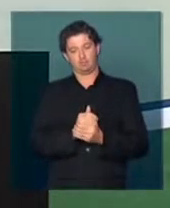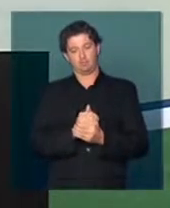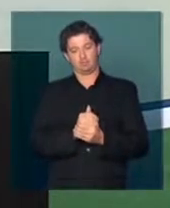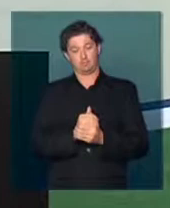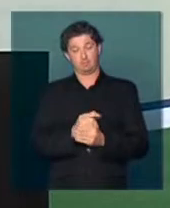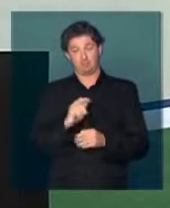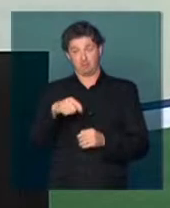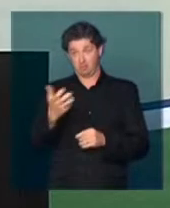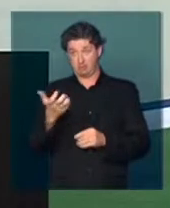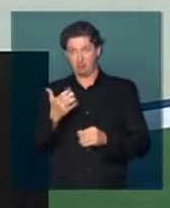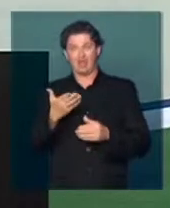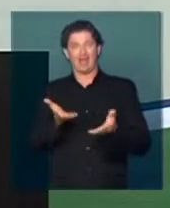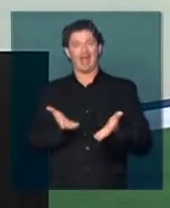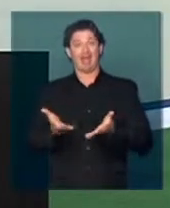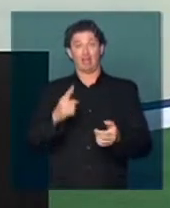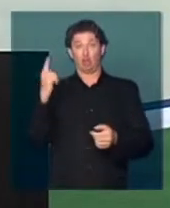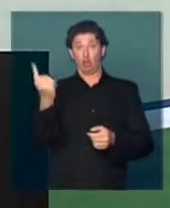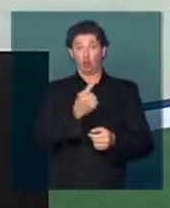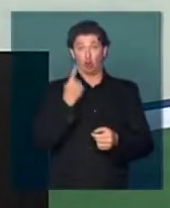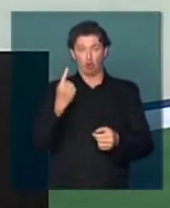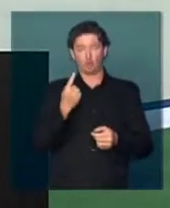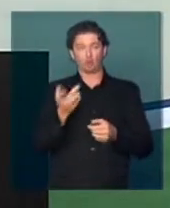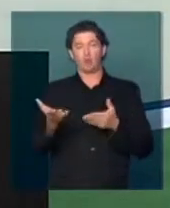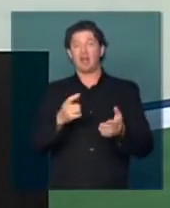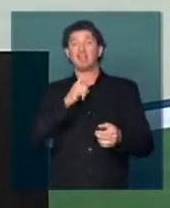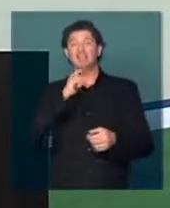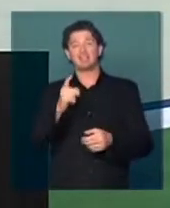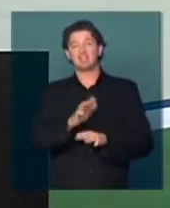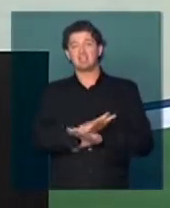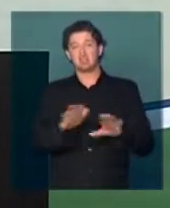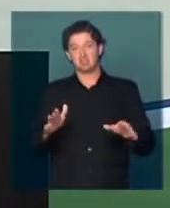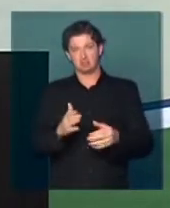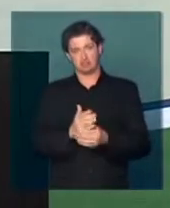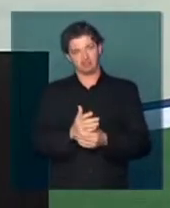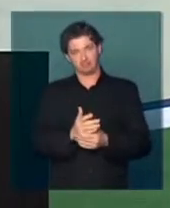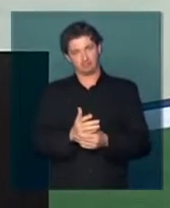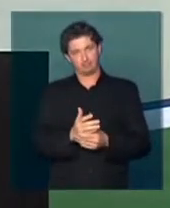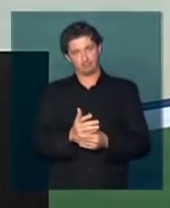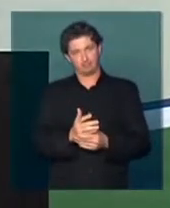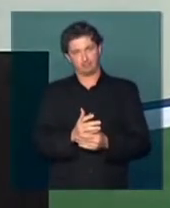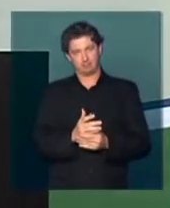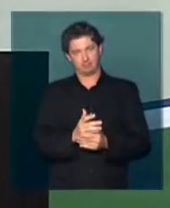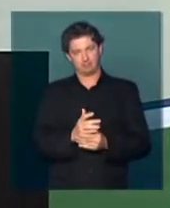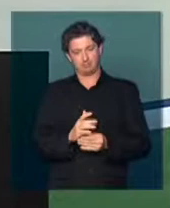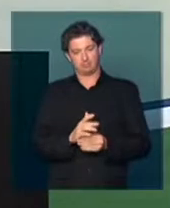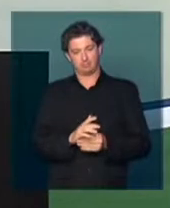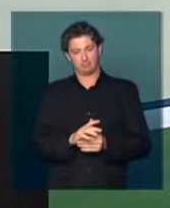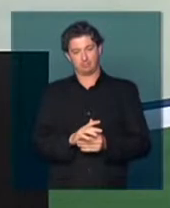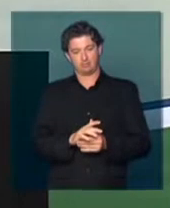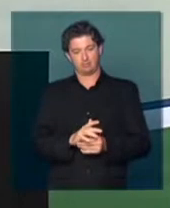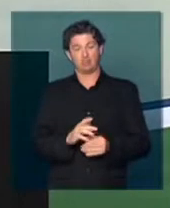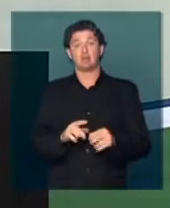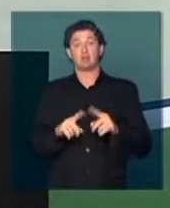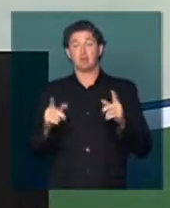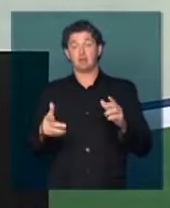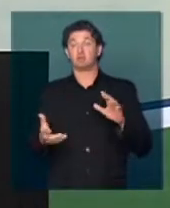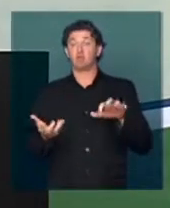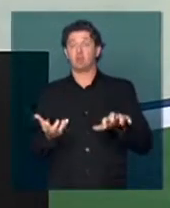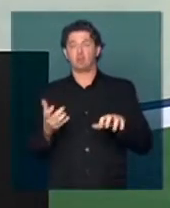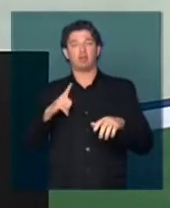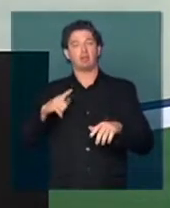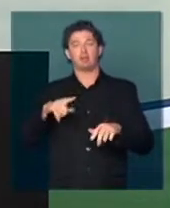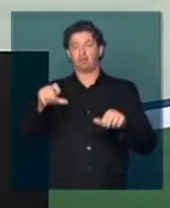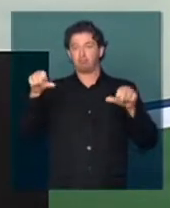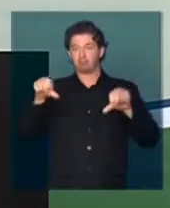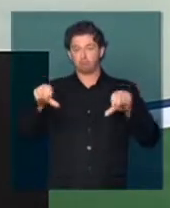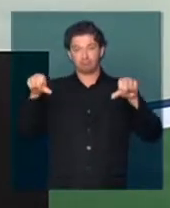Quem quer agradar a todos não agrada sequer a si próprio, presidente. O Congresso tem se